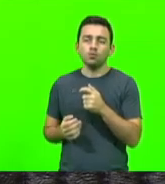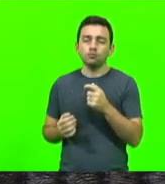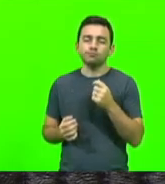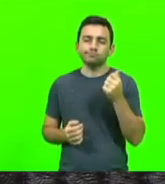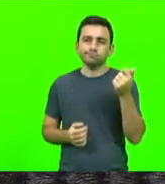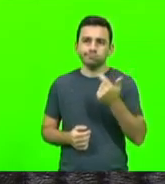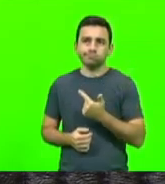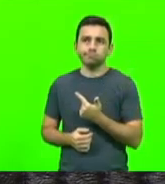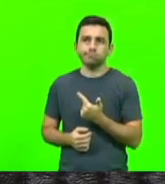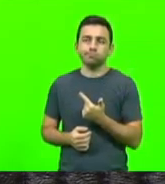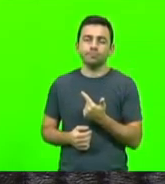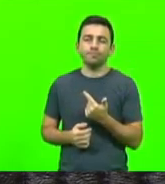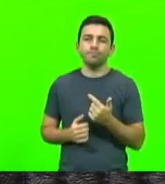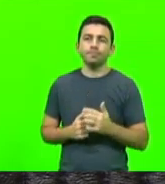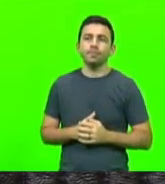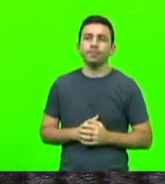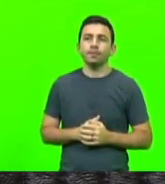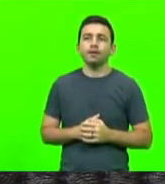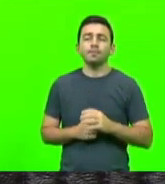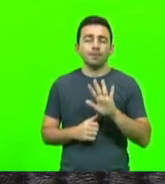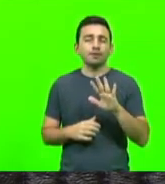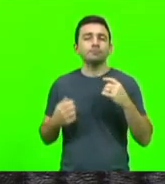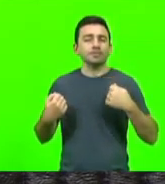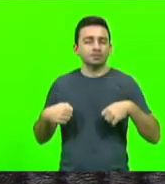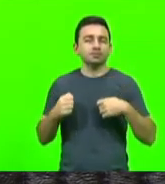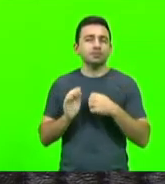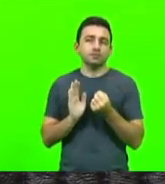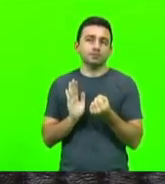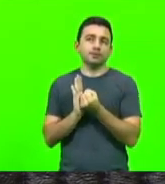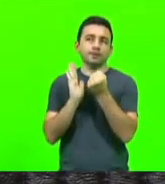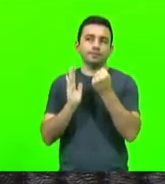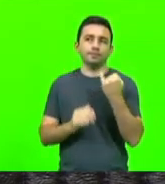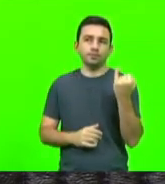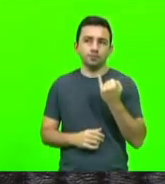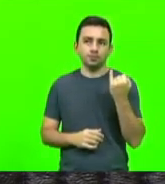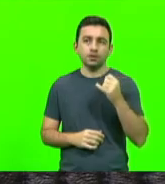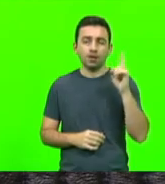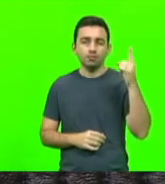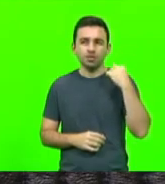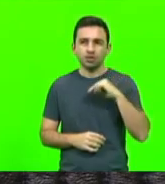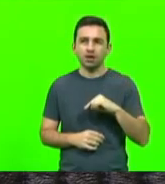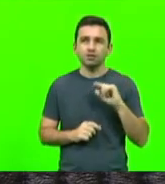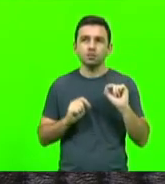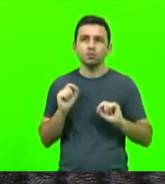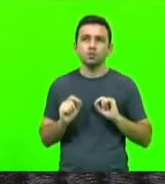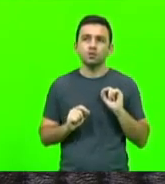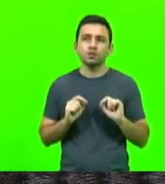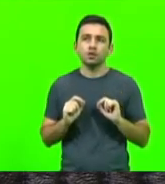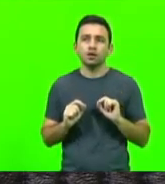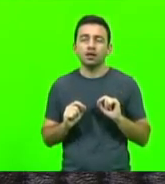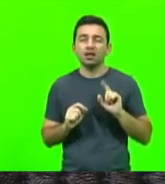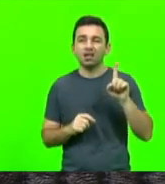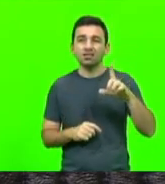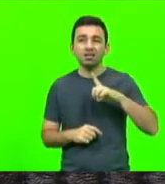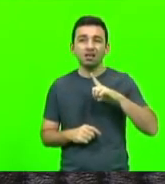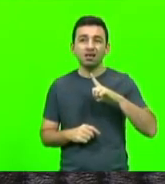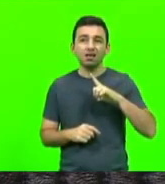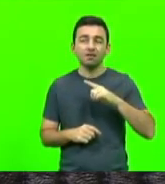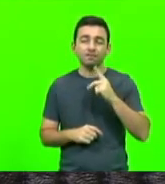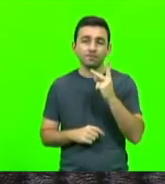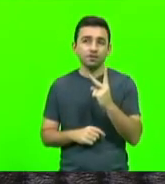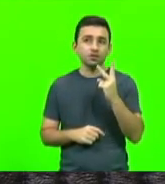mas vale a pena registrar, o estado de Minas Gerais tem hoje